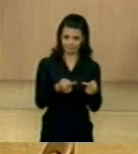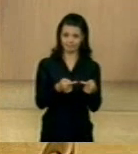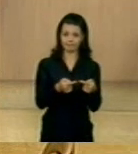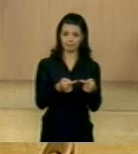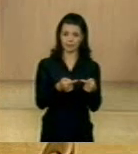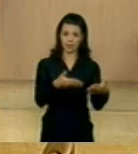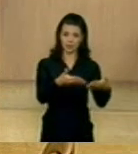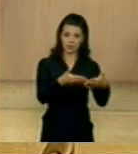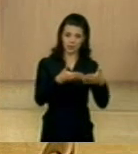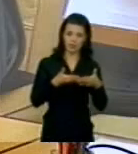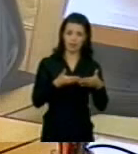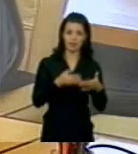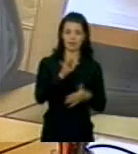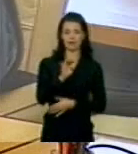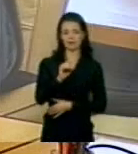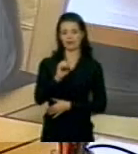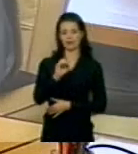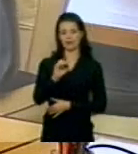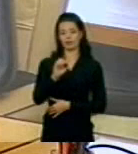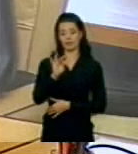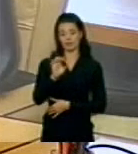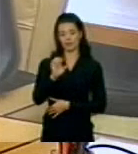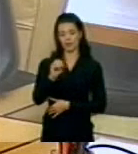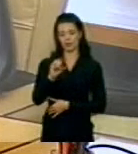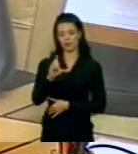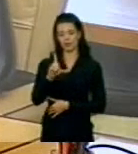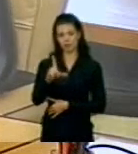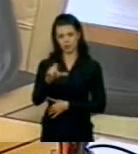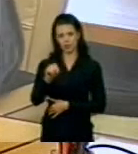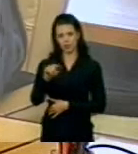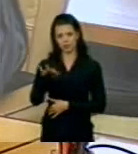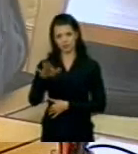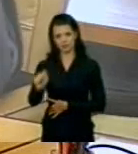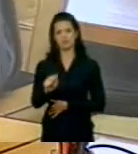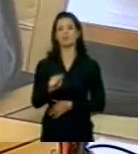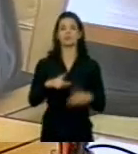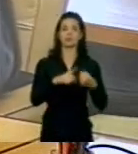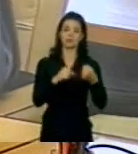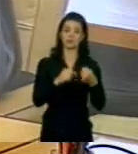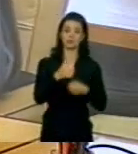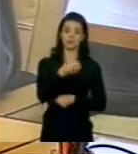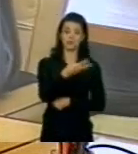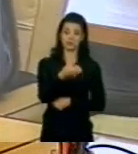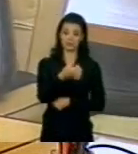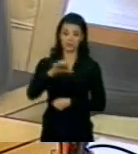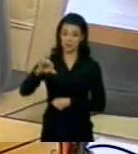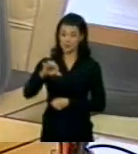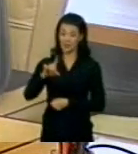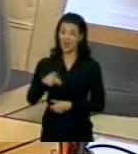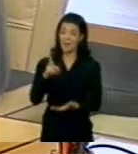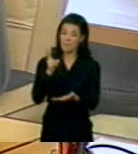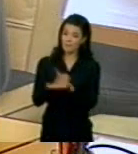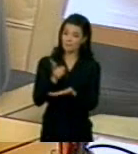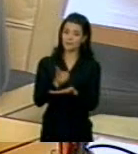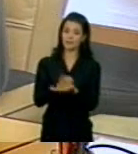a teleologia das medidas do artigo 319 é a mesma